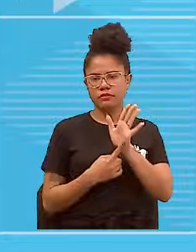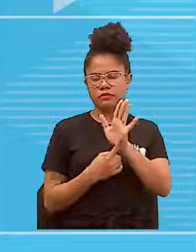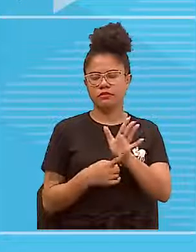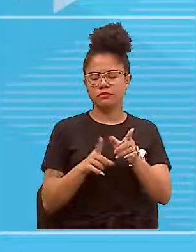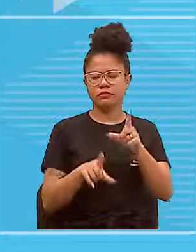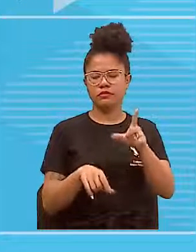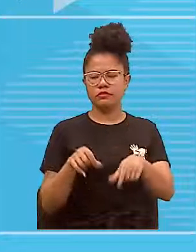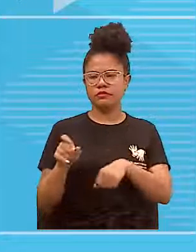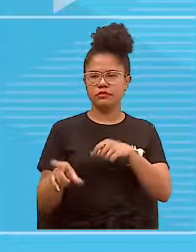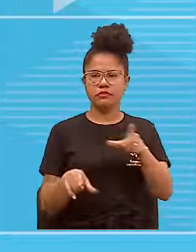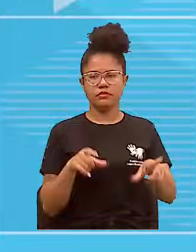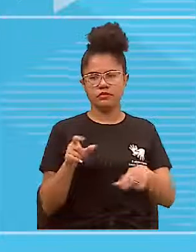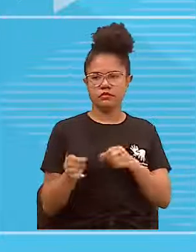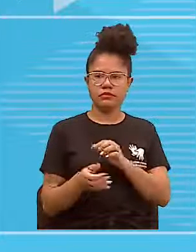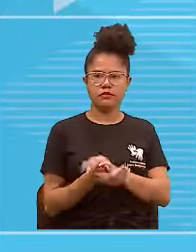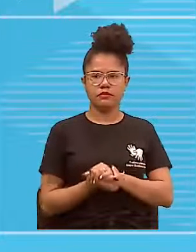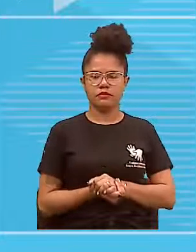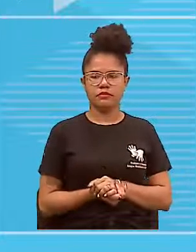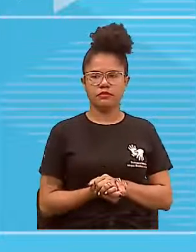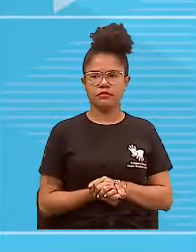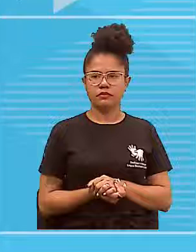escolher